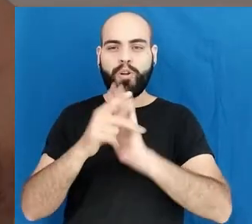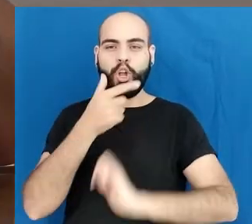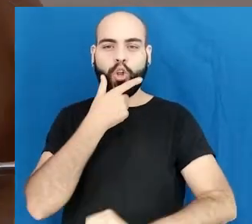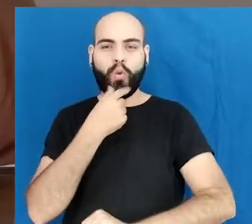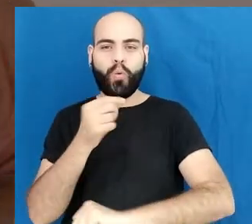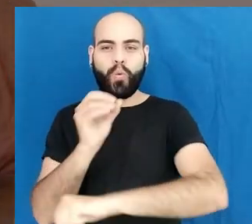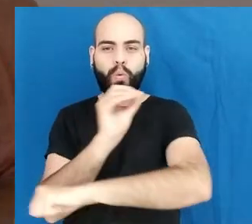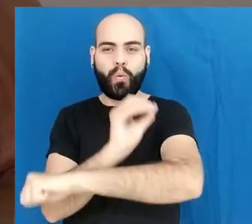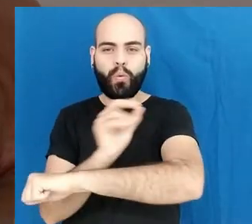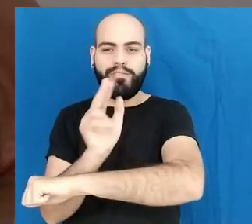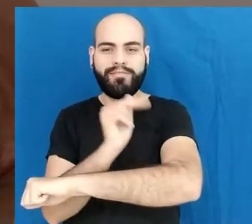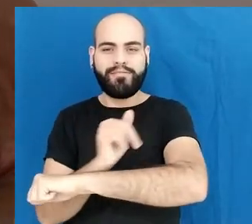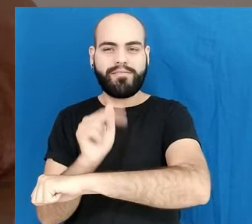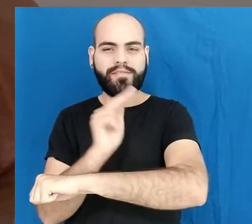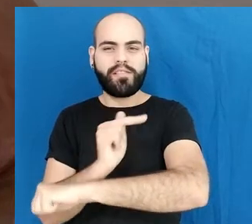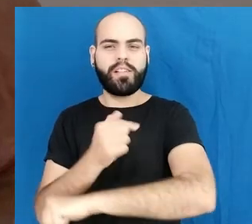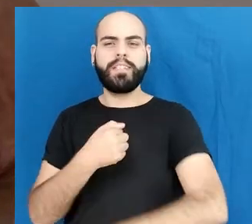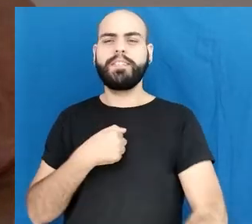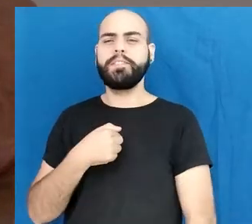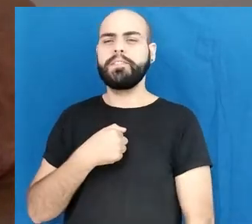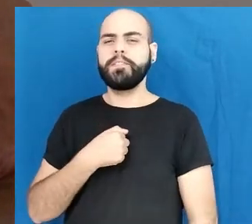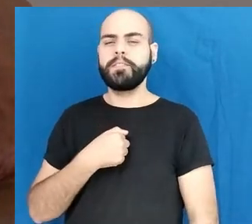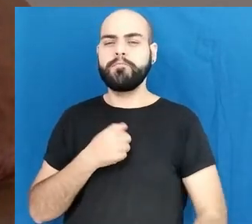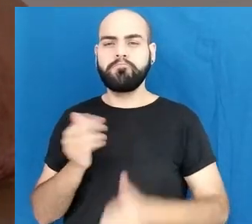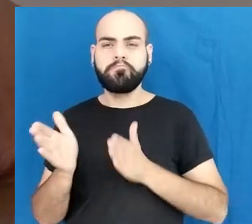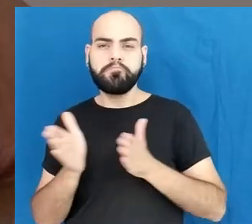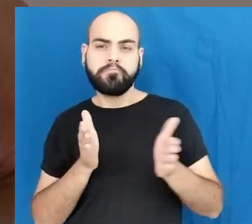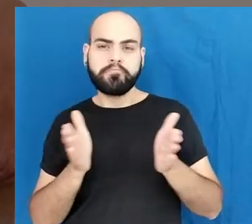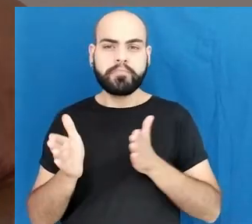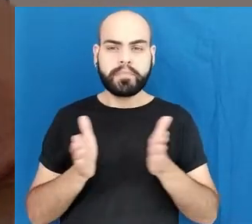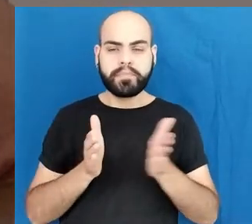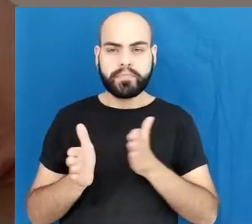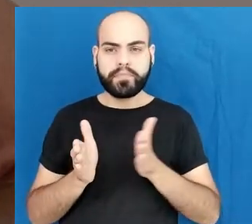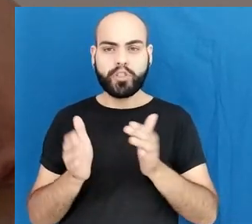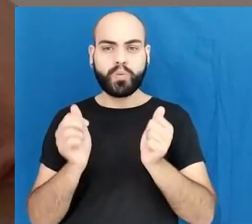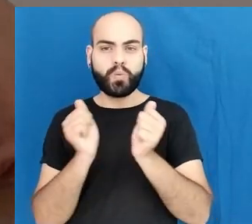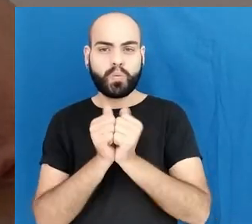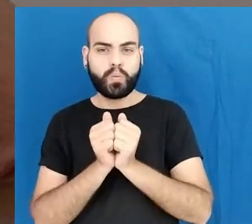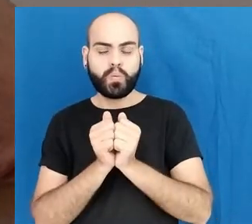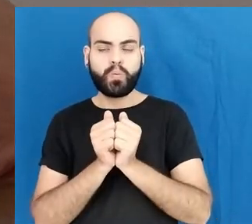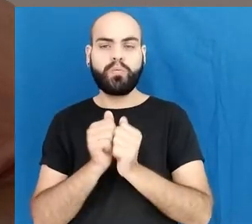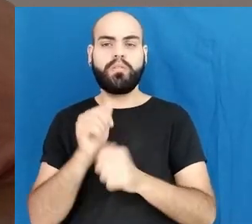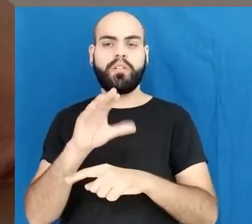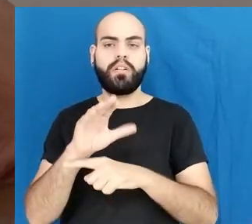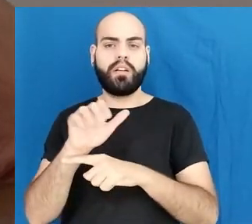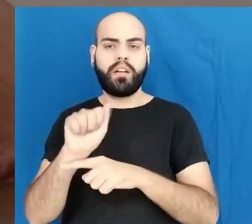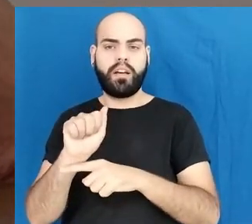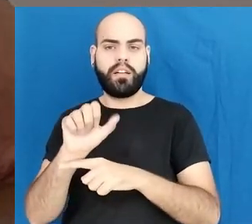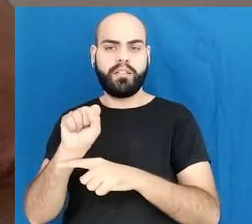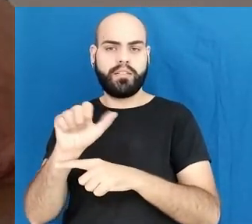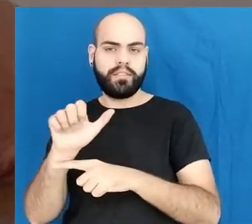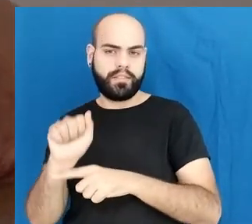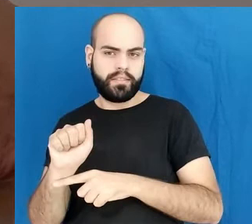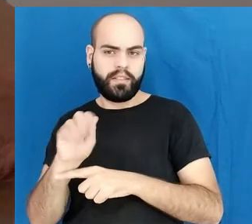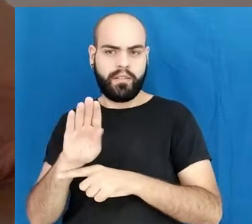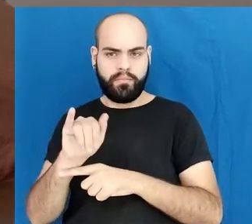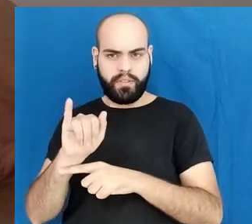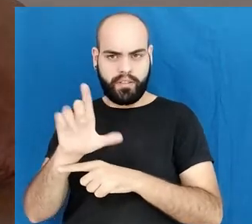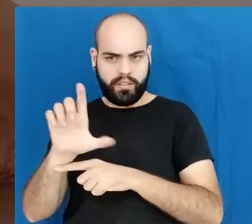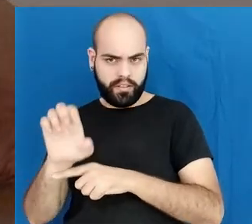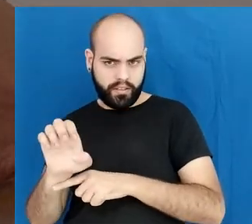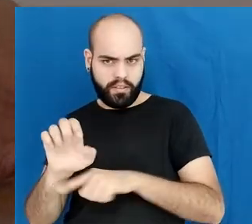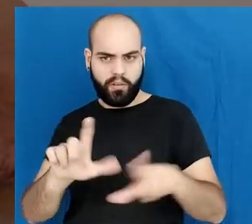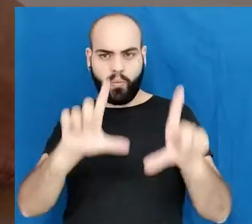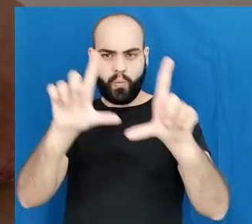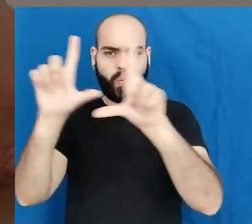eu, durante muito tempo, eu fiquei mais ou menos na direção da Casa do Baile. Eu acho que a gente